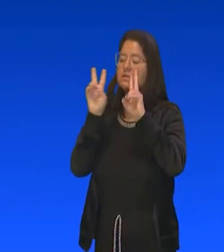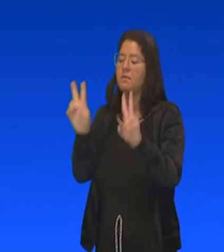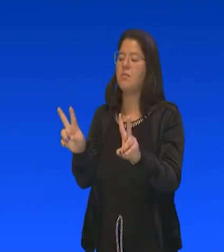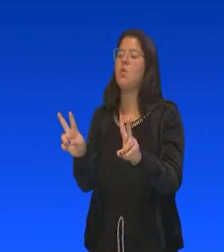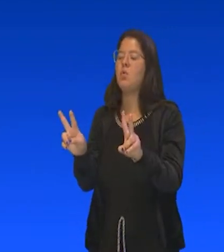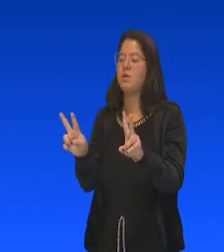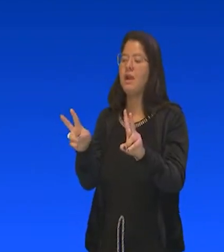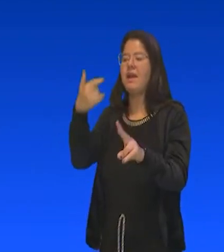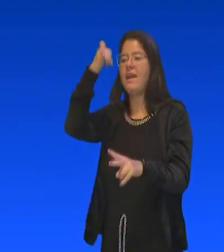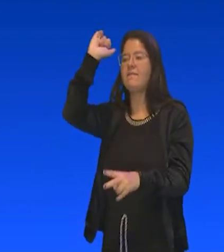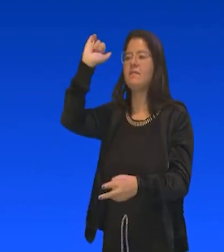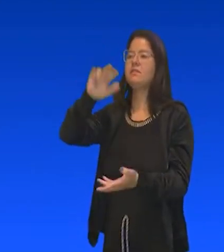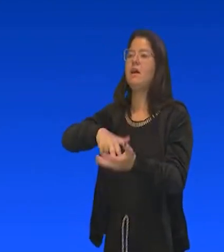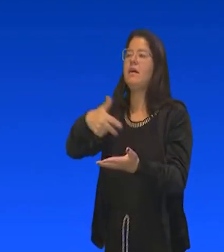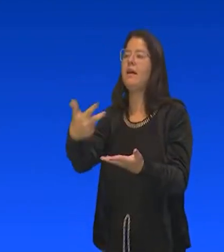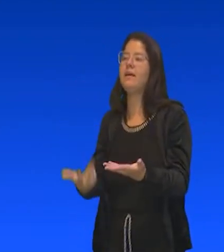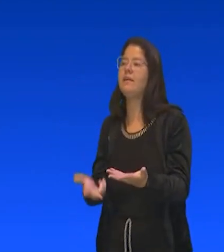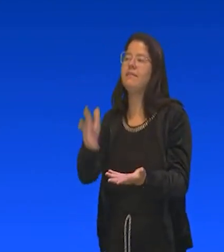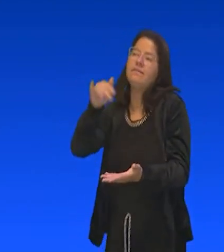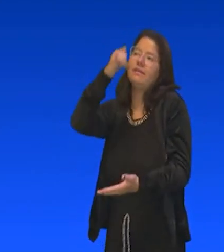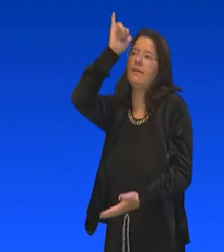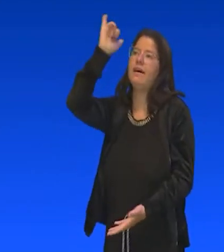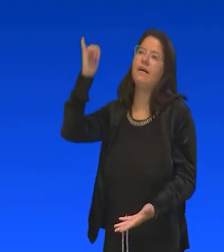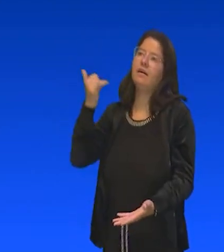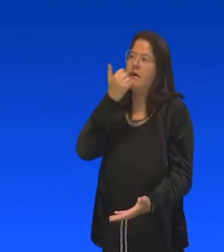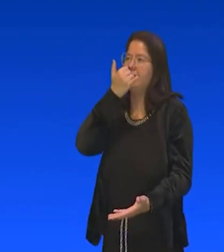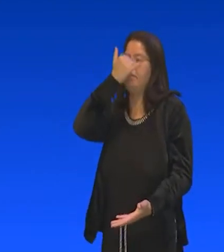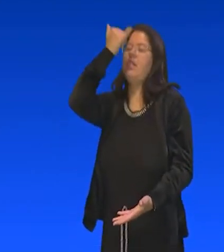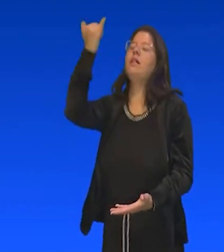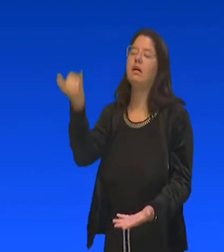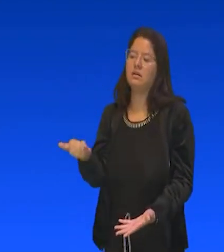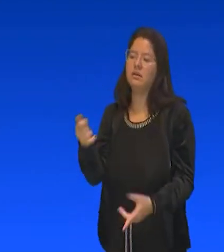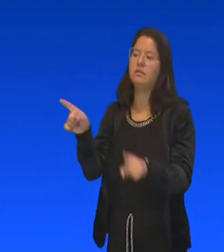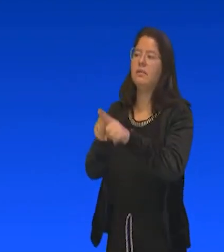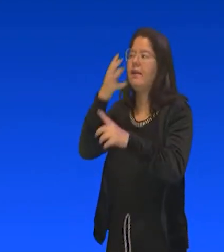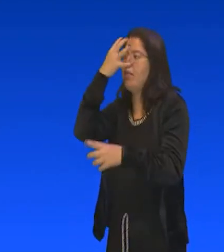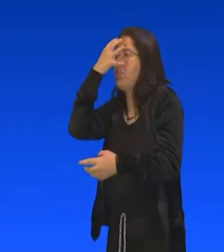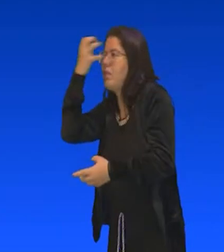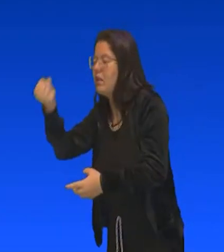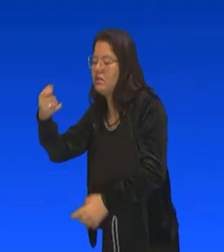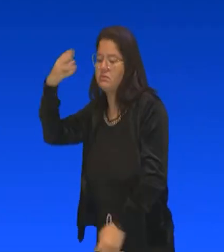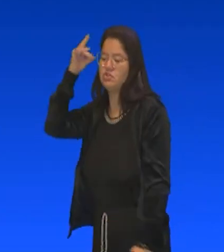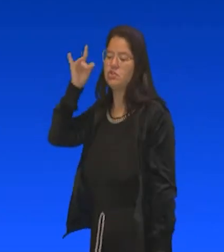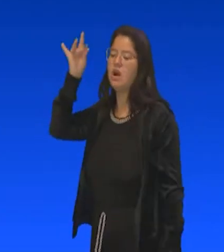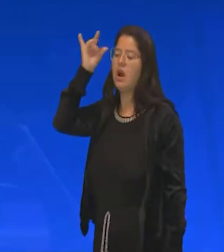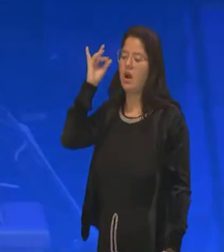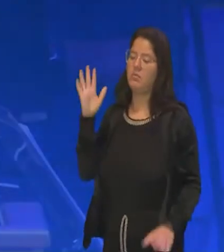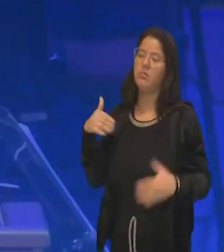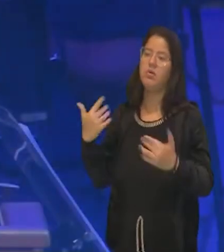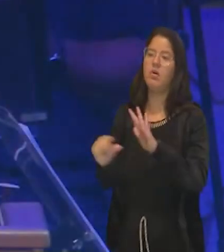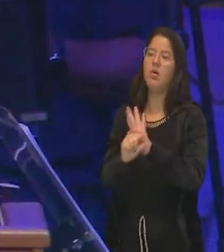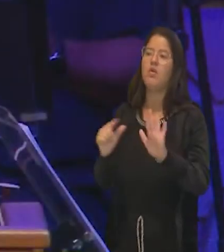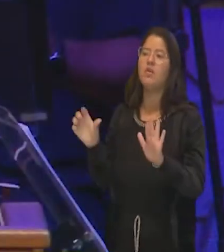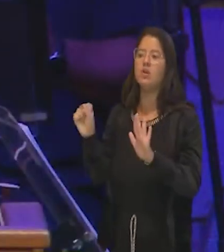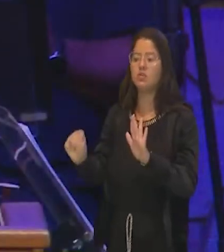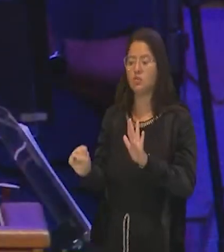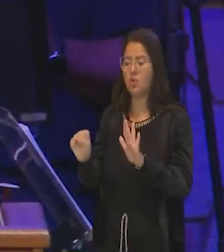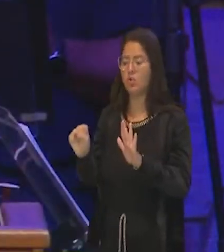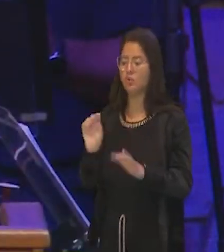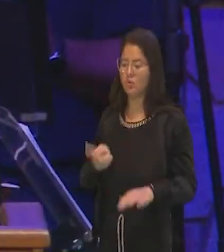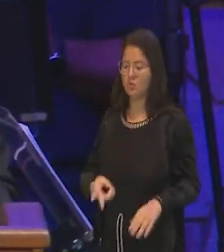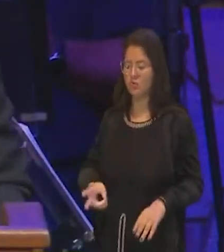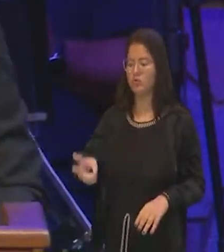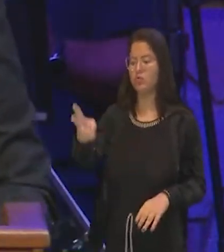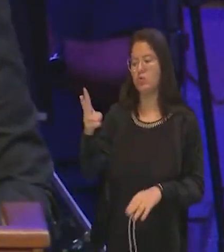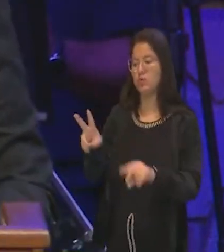não cair no opróbrio e no laço do diabo. O verso 8, ele segue